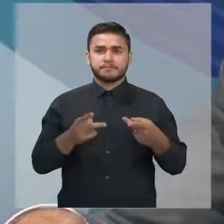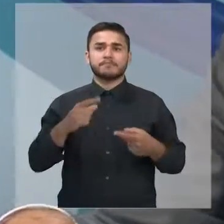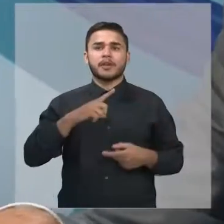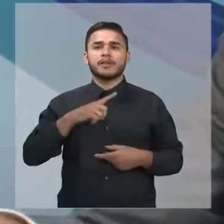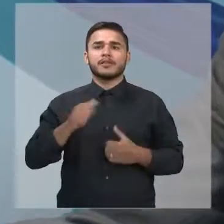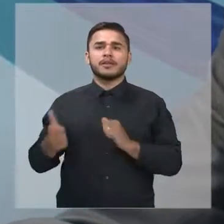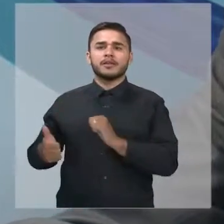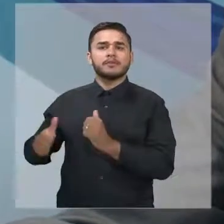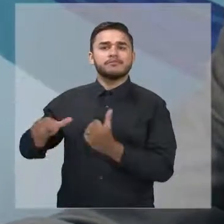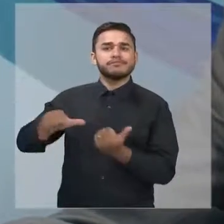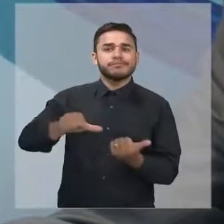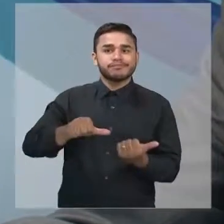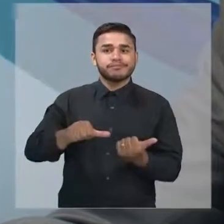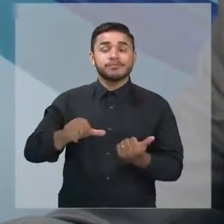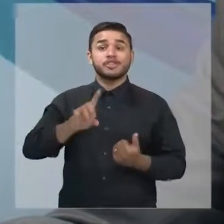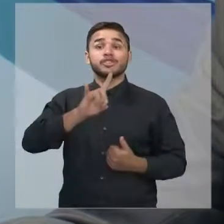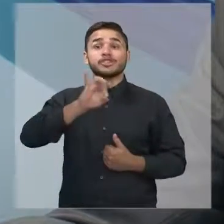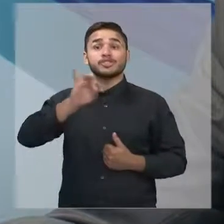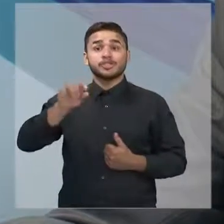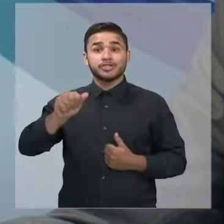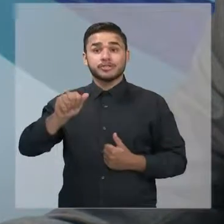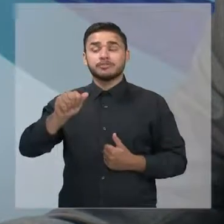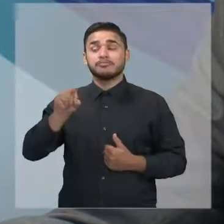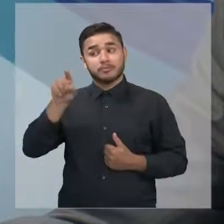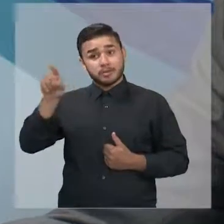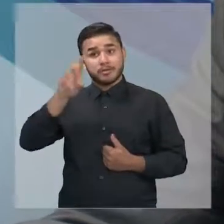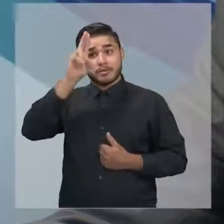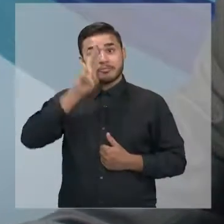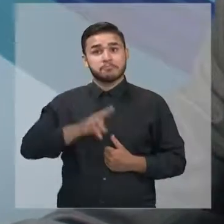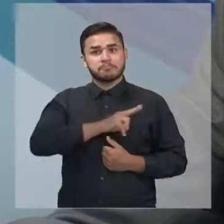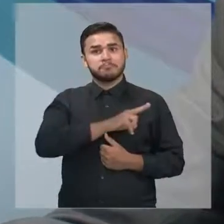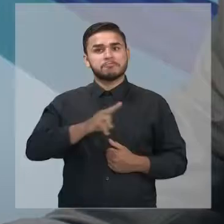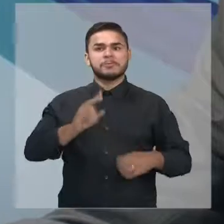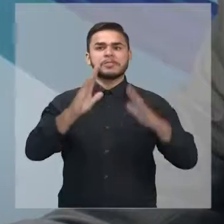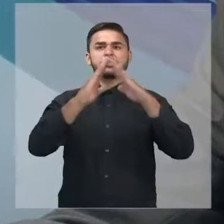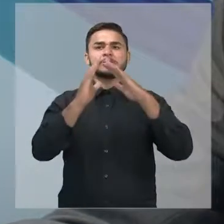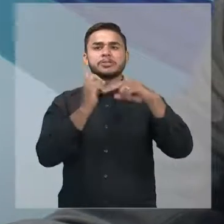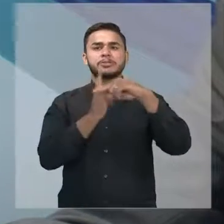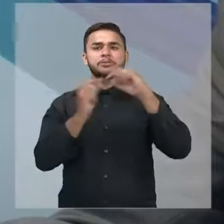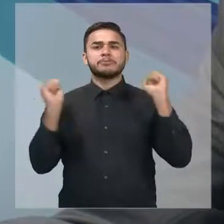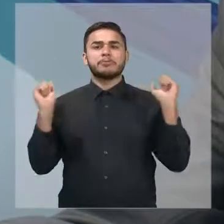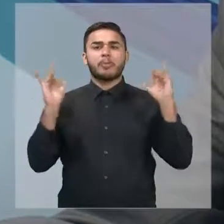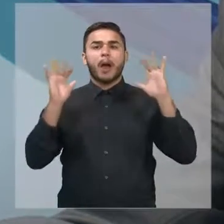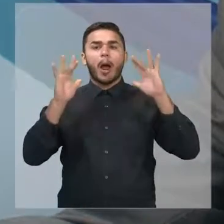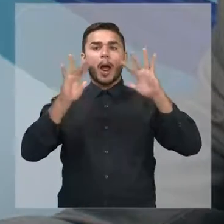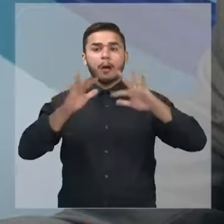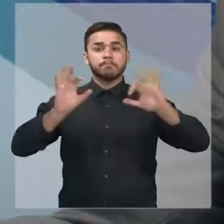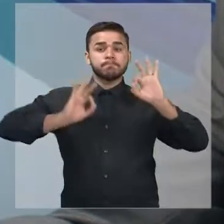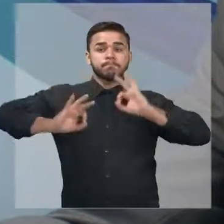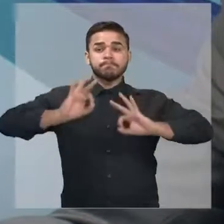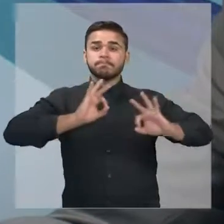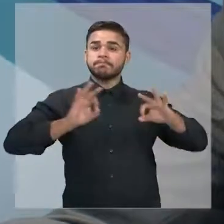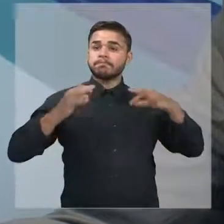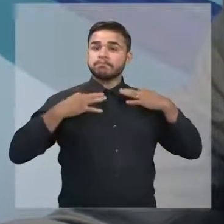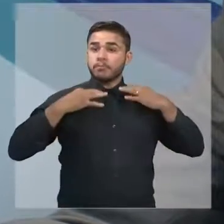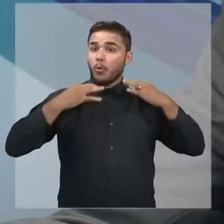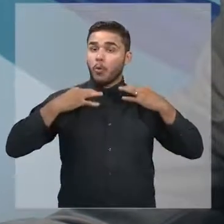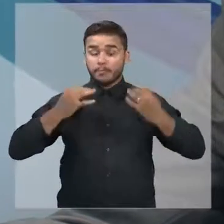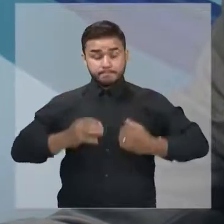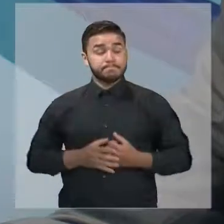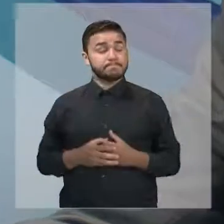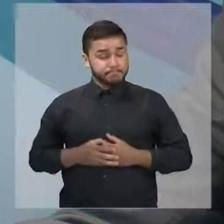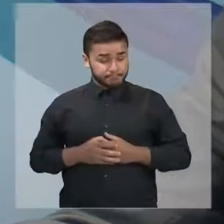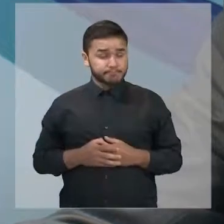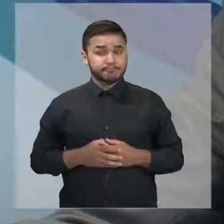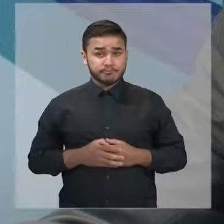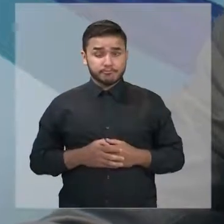roupas, o sertanejo simples e simplório tomou um purgante